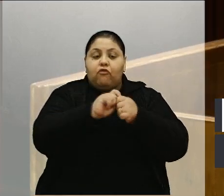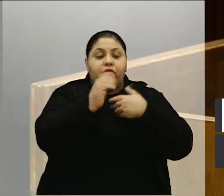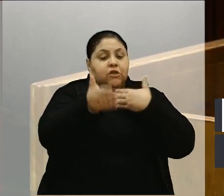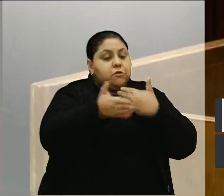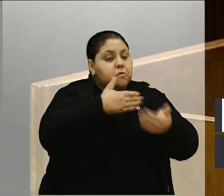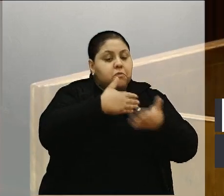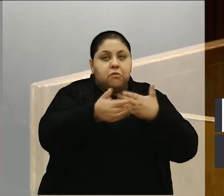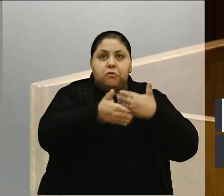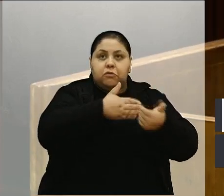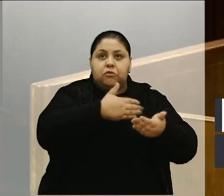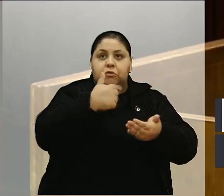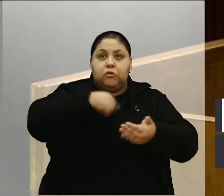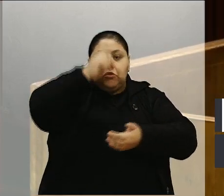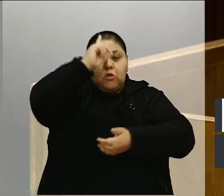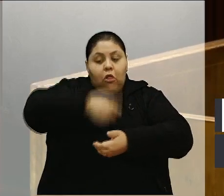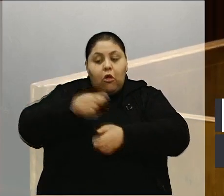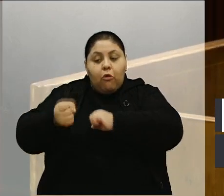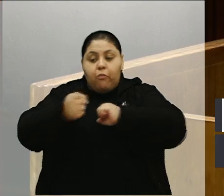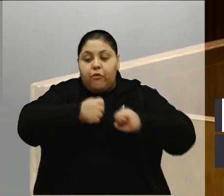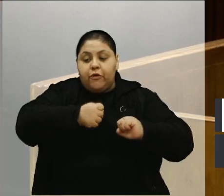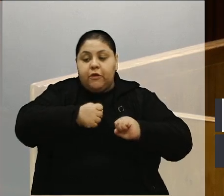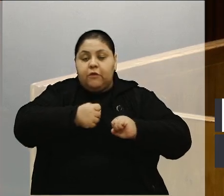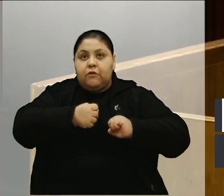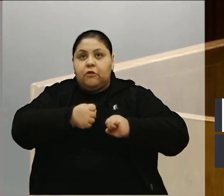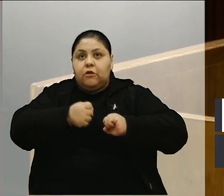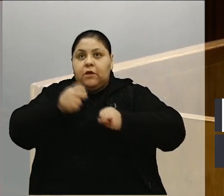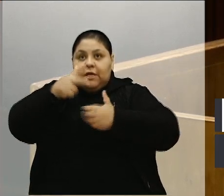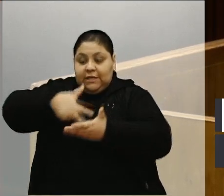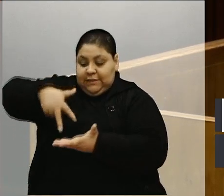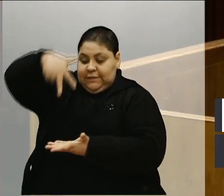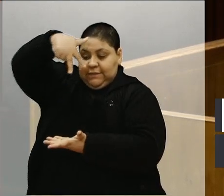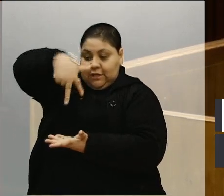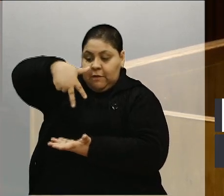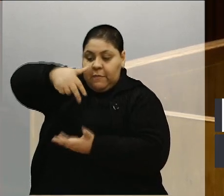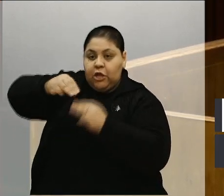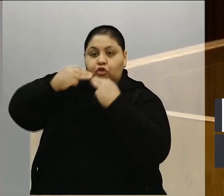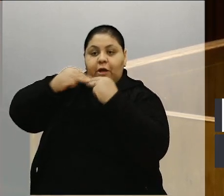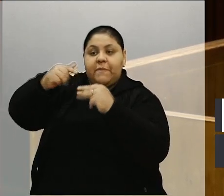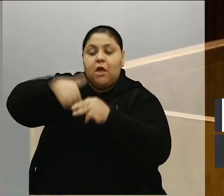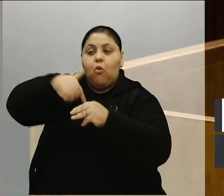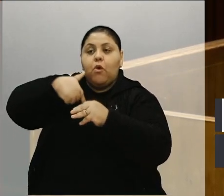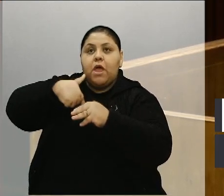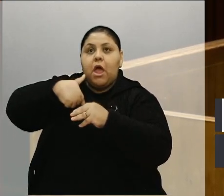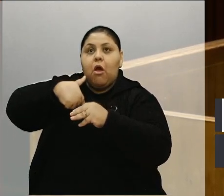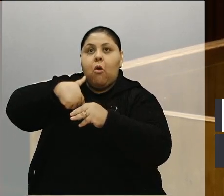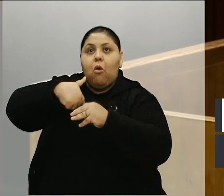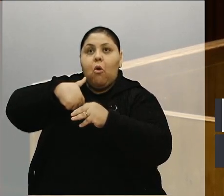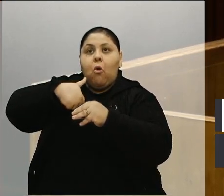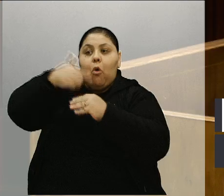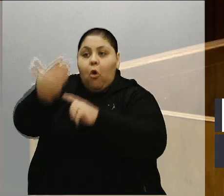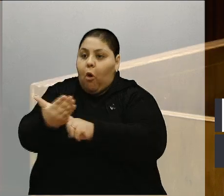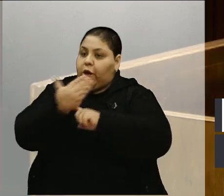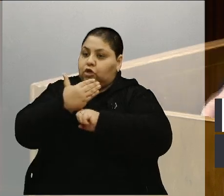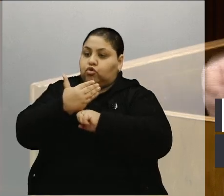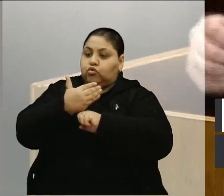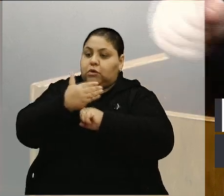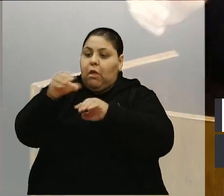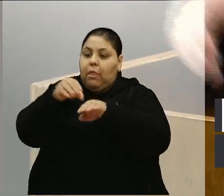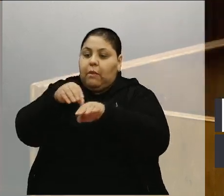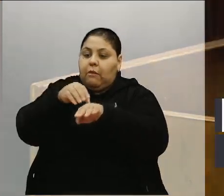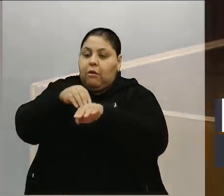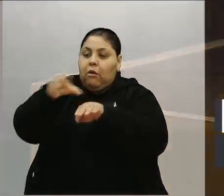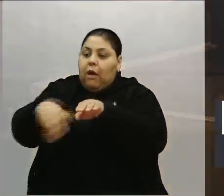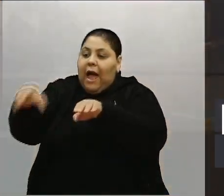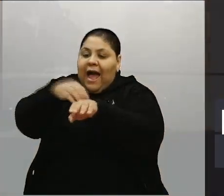coisa do meu mandato para poder subir em cima do caminhão e eu ajudo a tirar o asfalto lá para tapar os